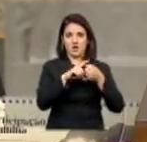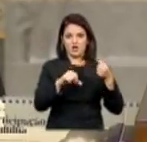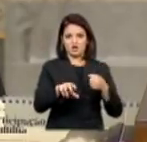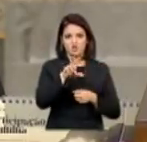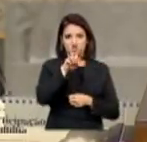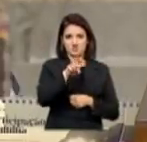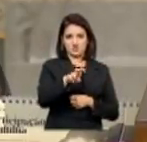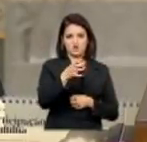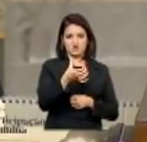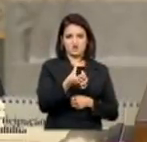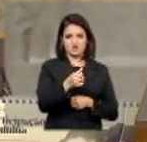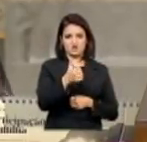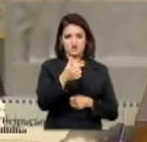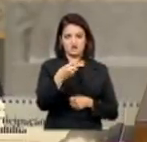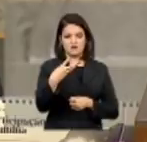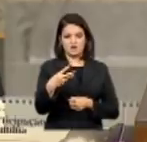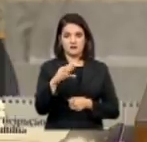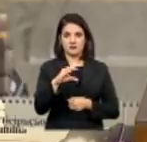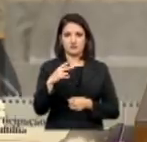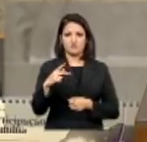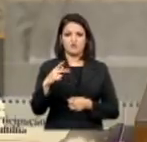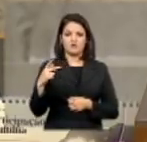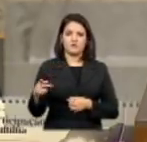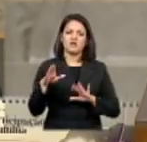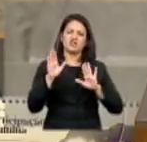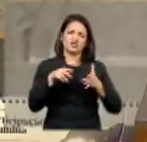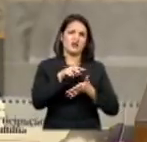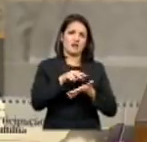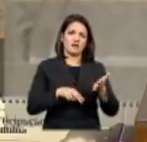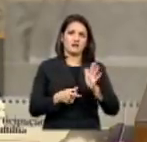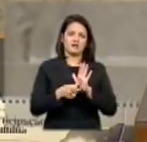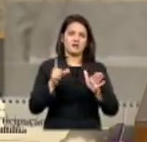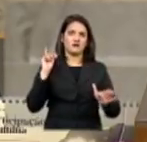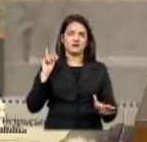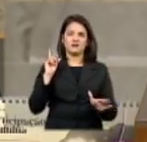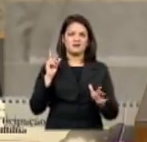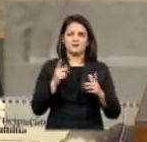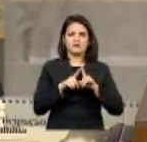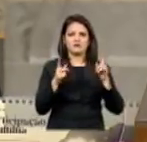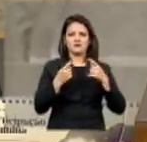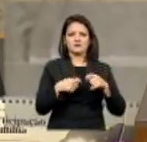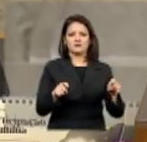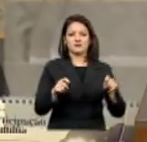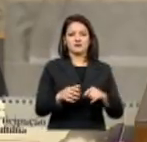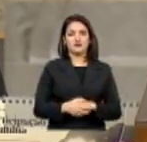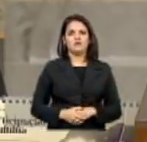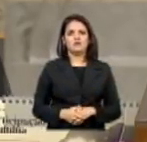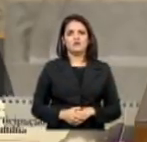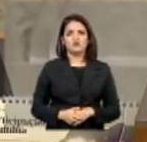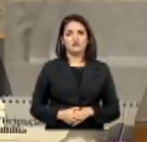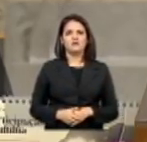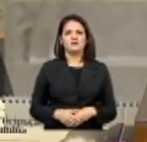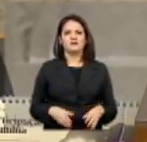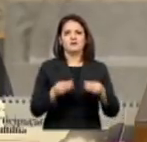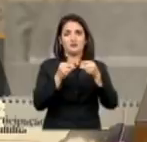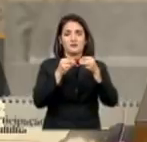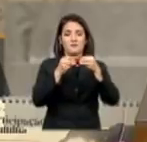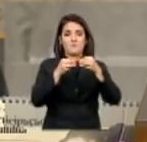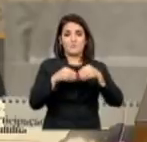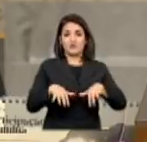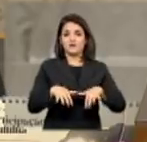bcp cuja leitura já fiz embora não necessariamente o prejuízo necessário a decretação da